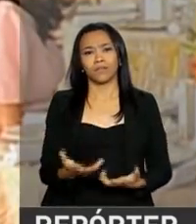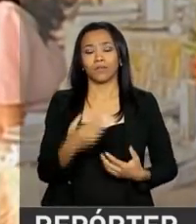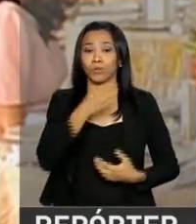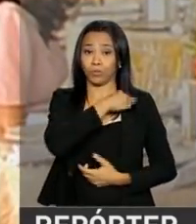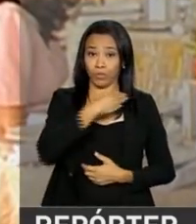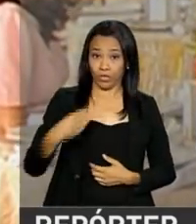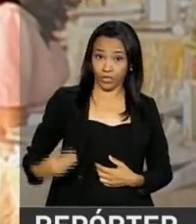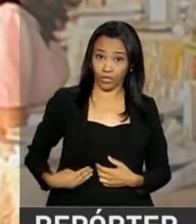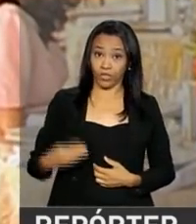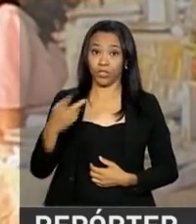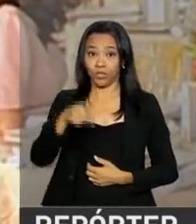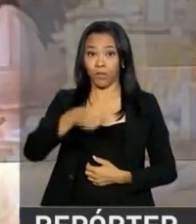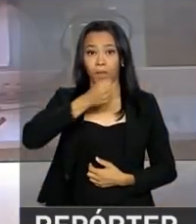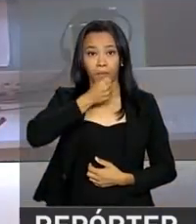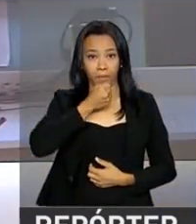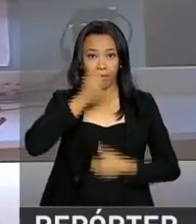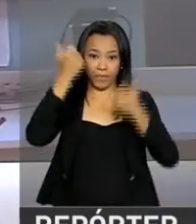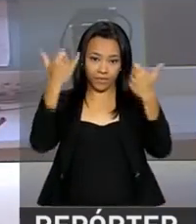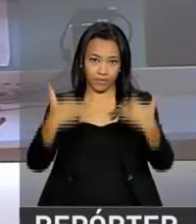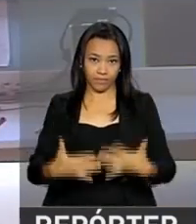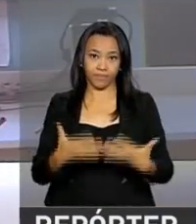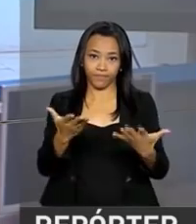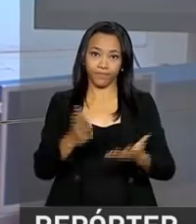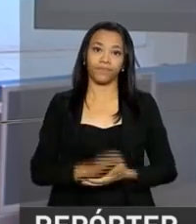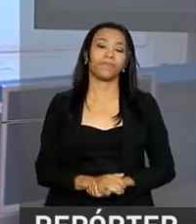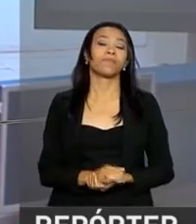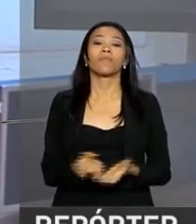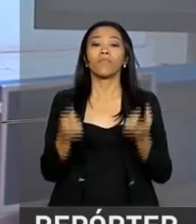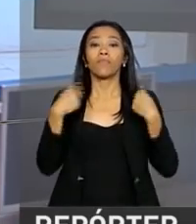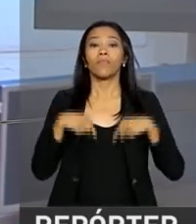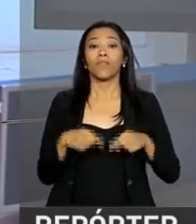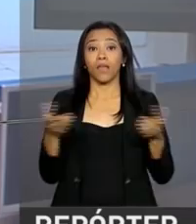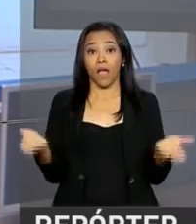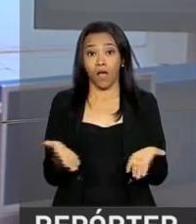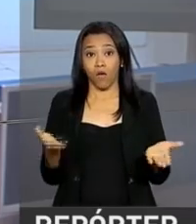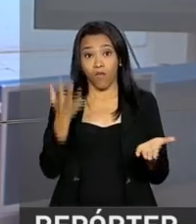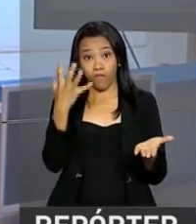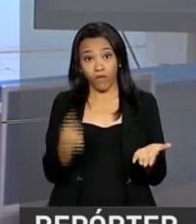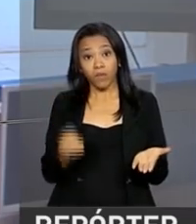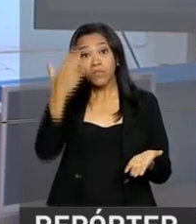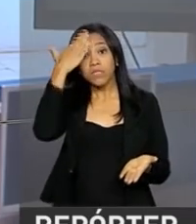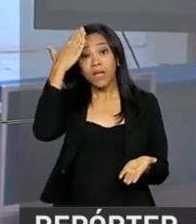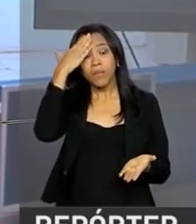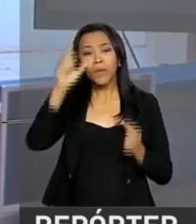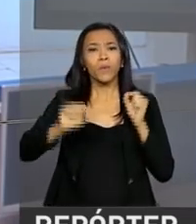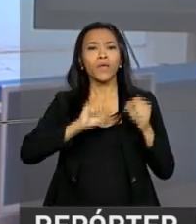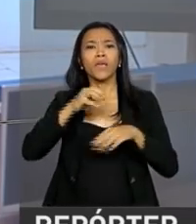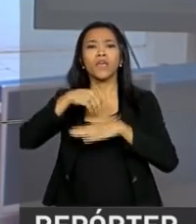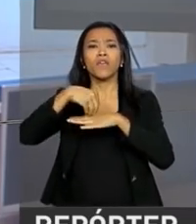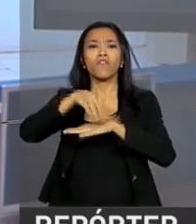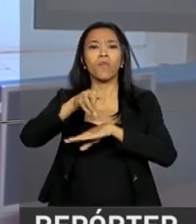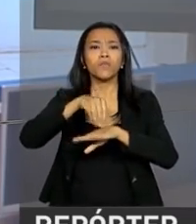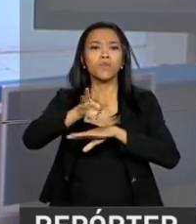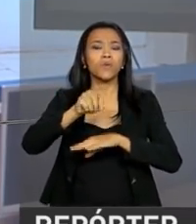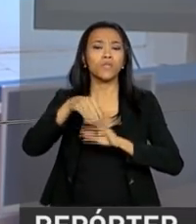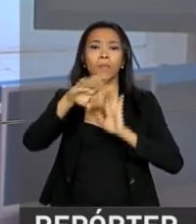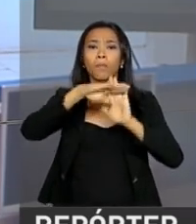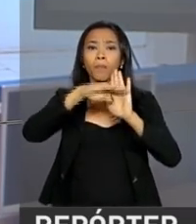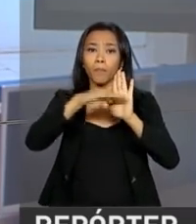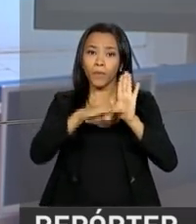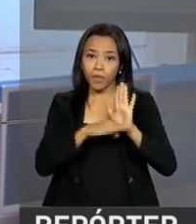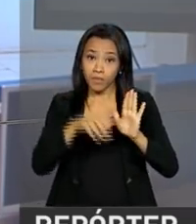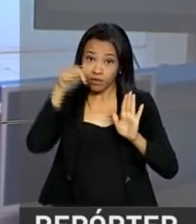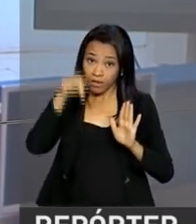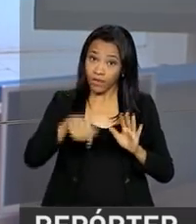Raul jungman é o anfitrião do evento e agora nós vamos saber as informações sobre a programação